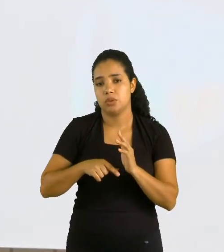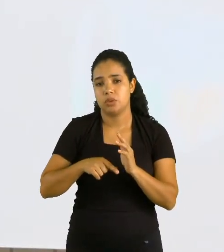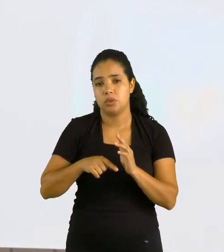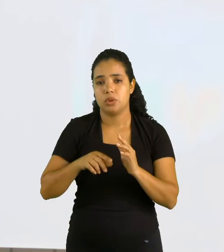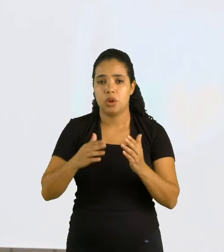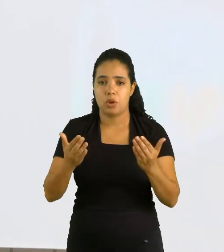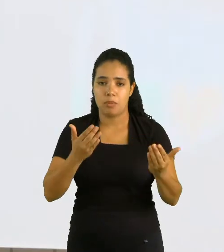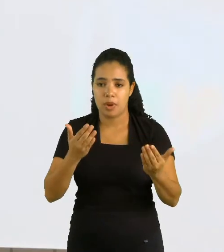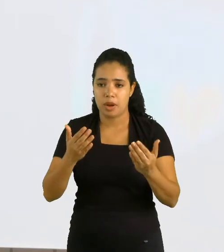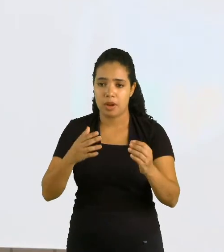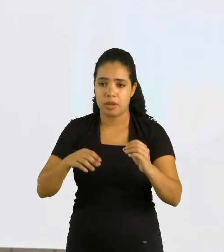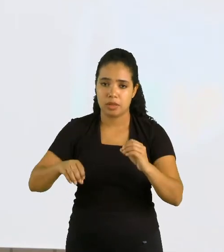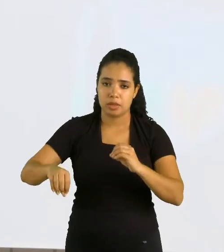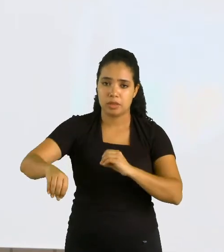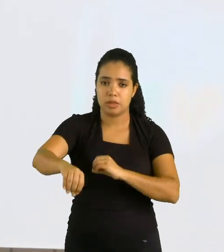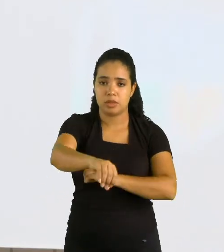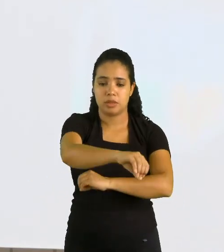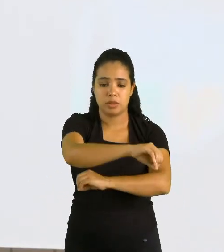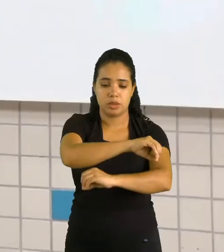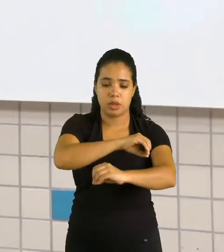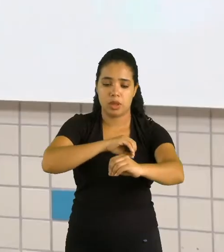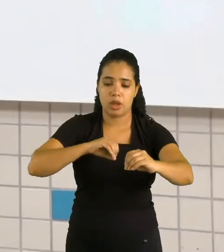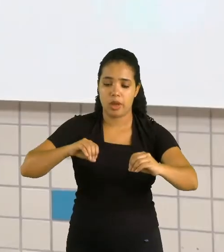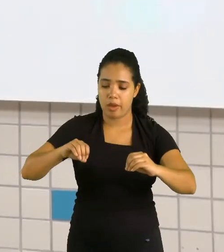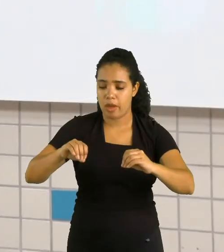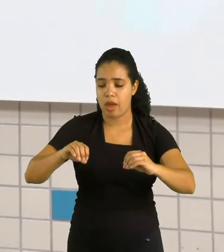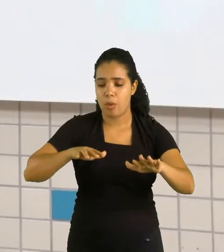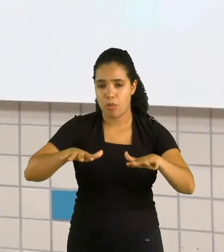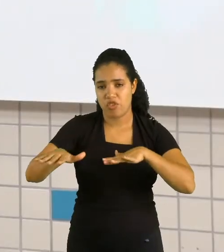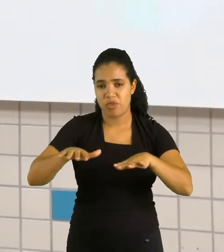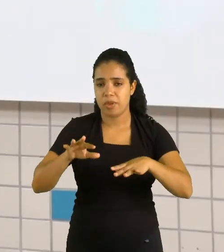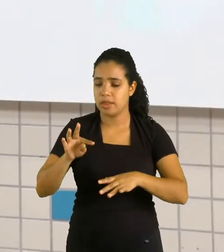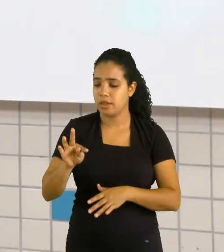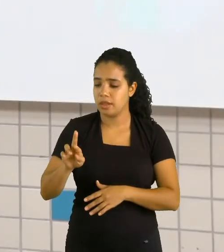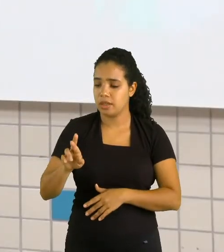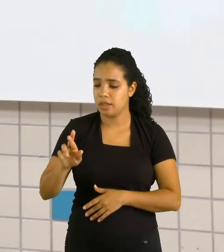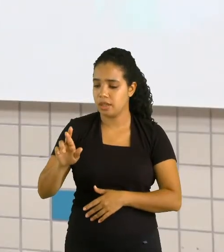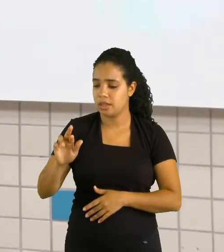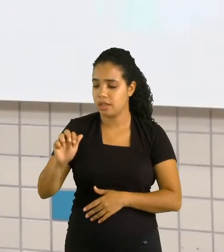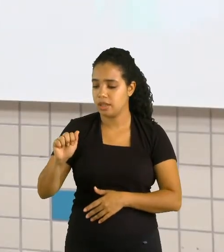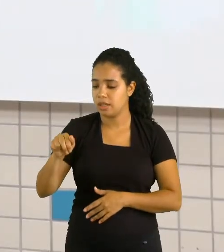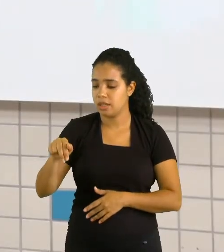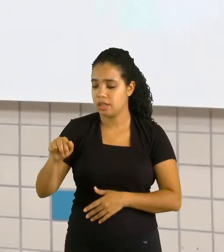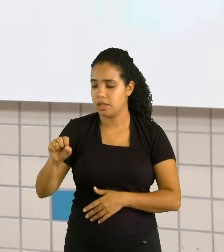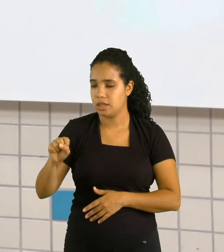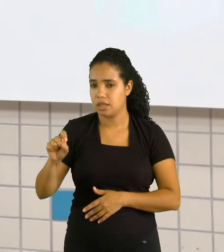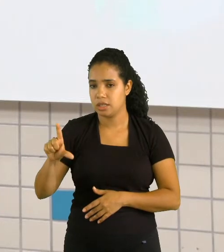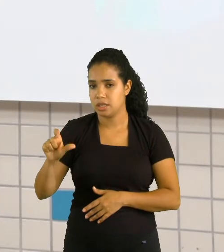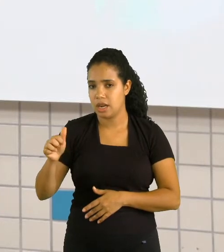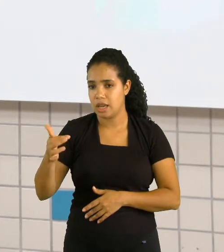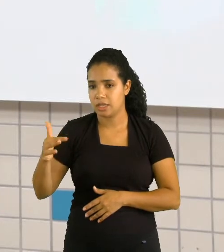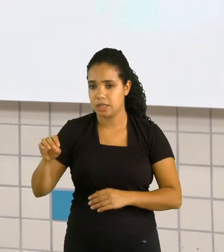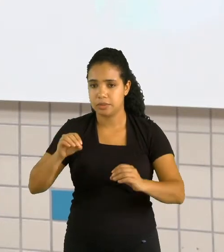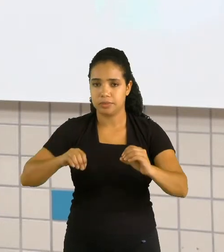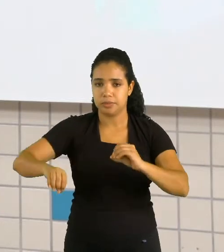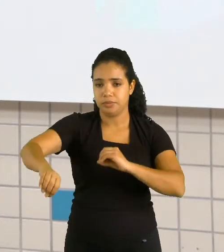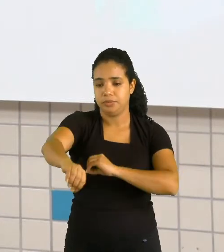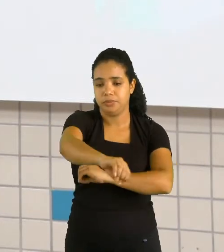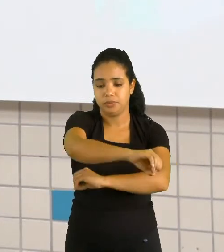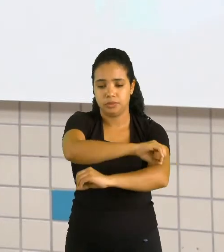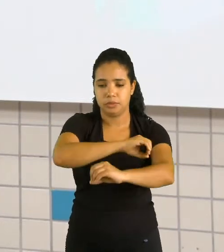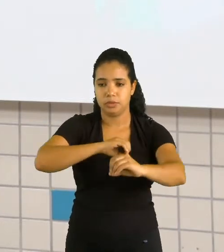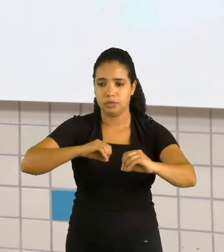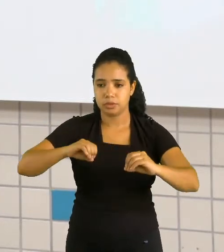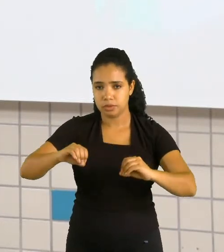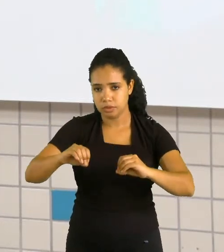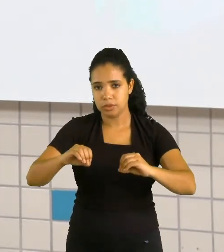relação ao movimento de translação. Então, o ano que o mês de fevereiro tem 29 dias, ele é chamado de ano bissexto.